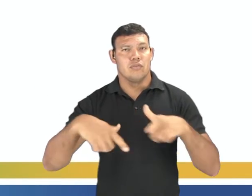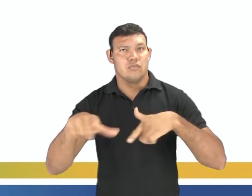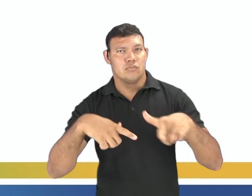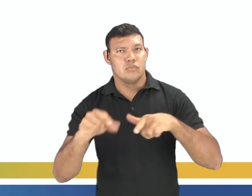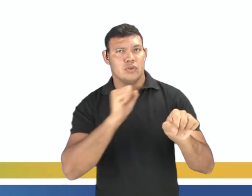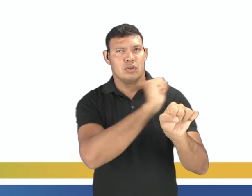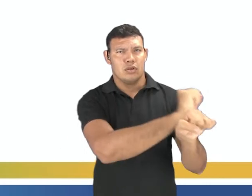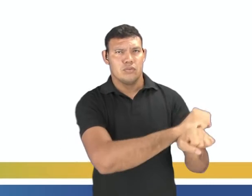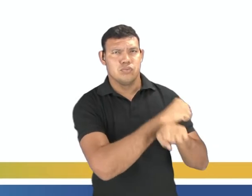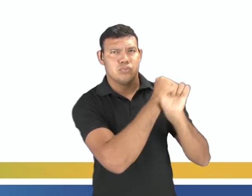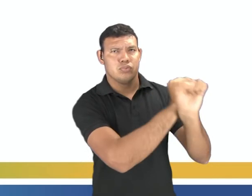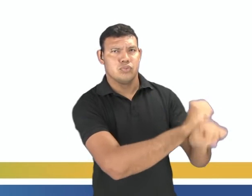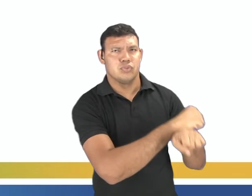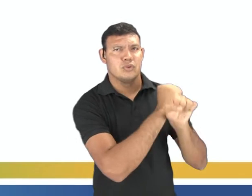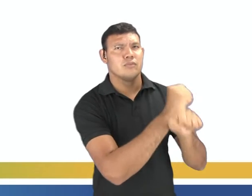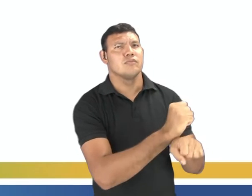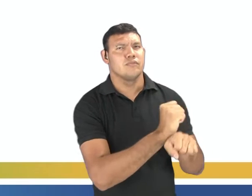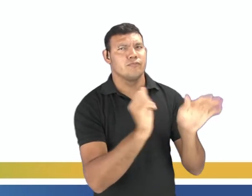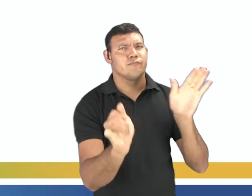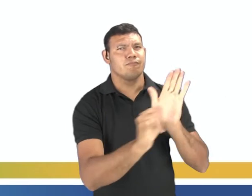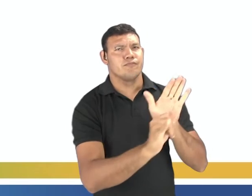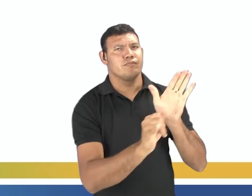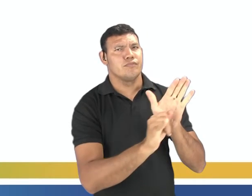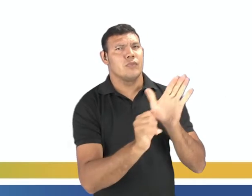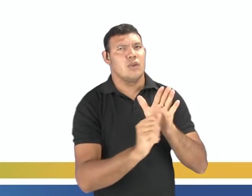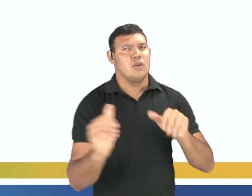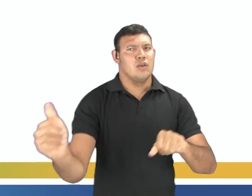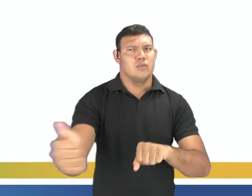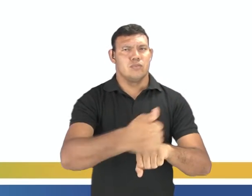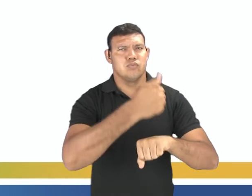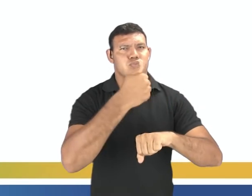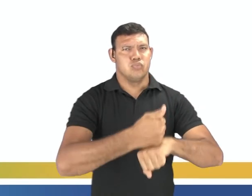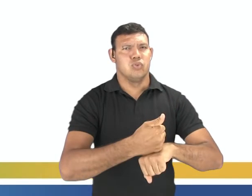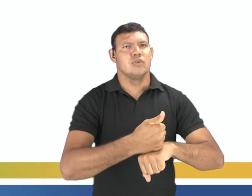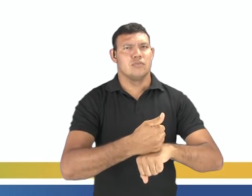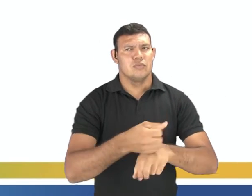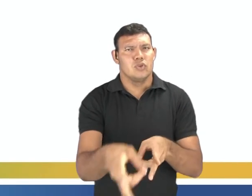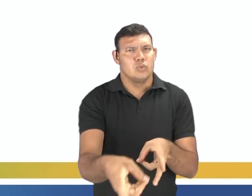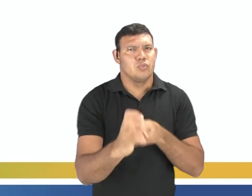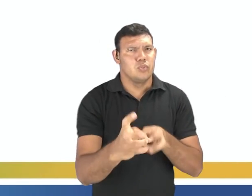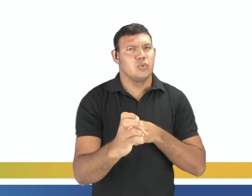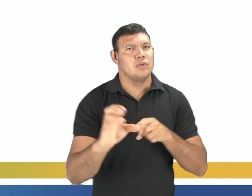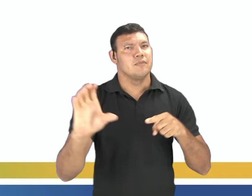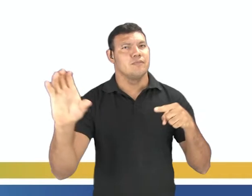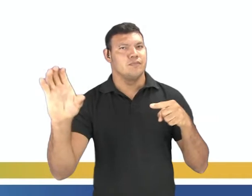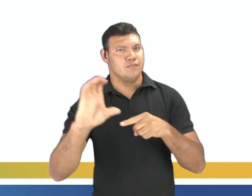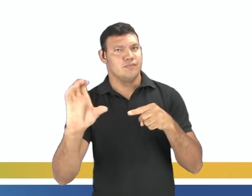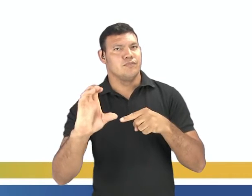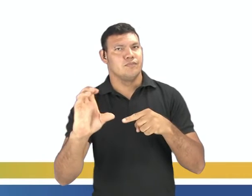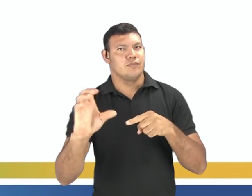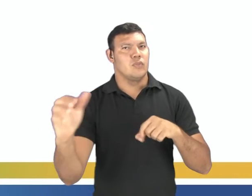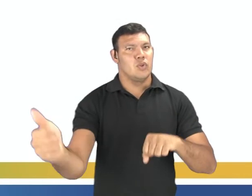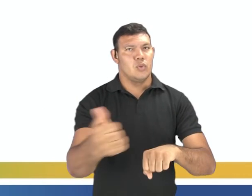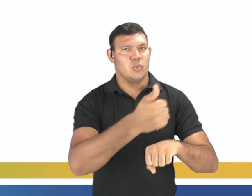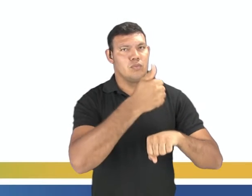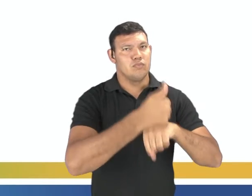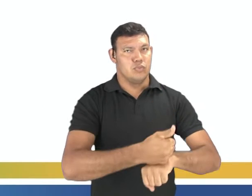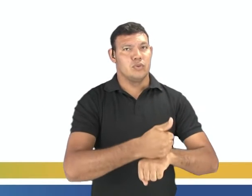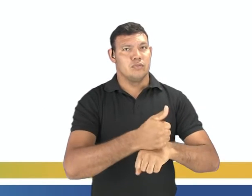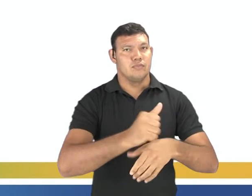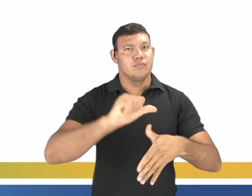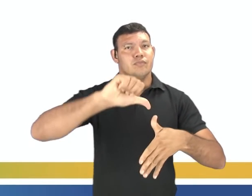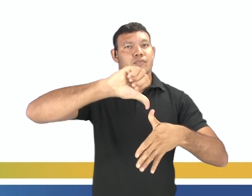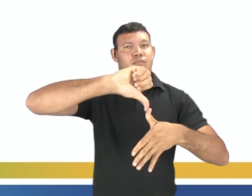As colônias do Sul, por apresentarem um clima semelhante ao europeu, produziam gêneros de